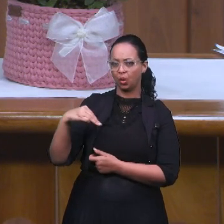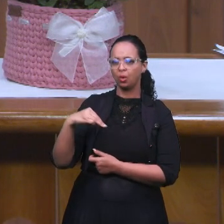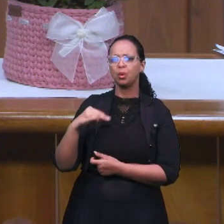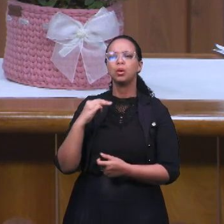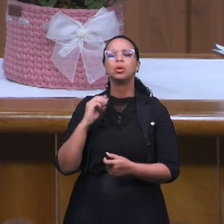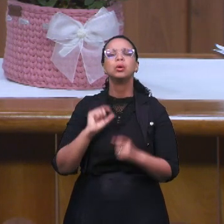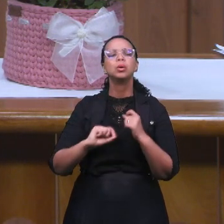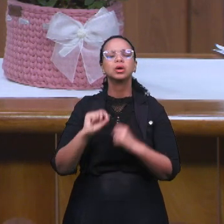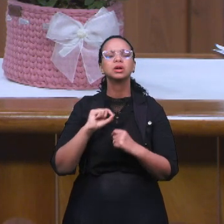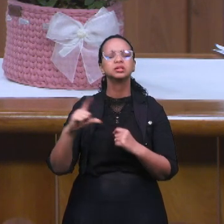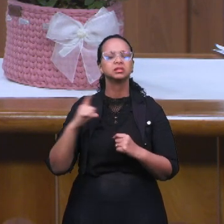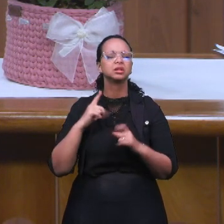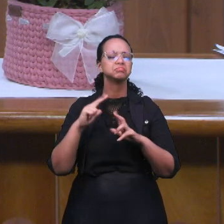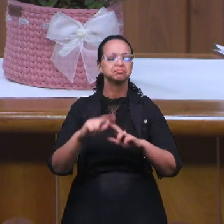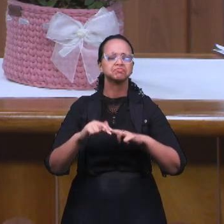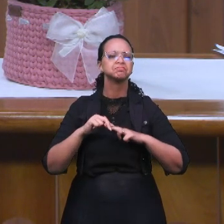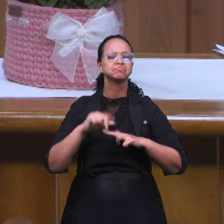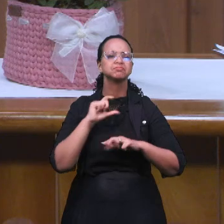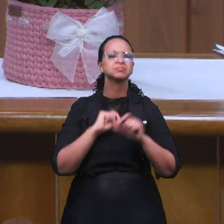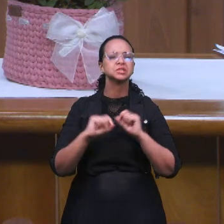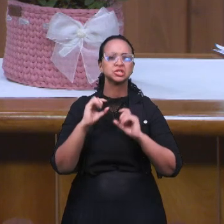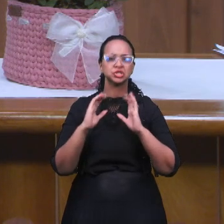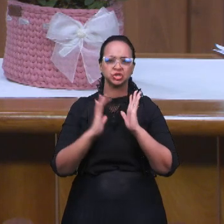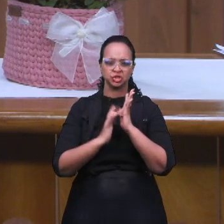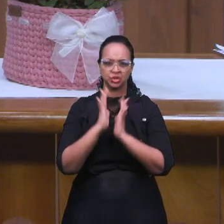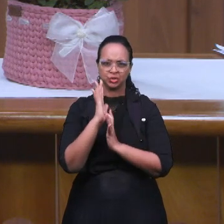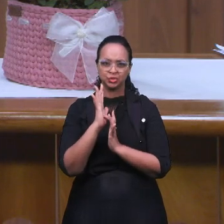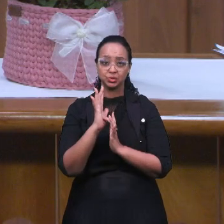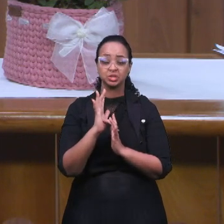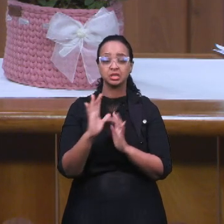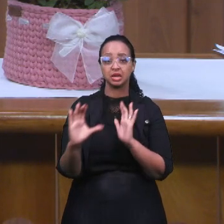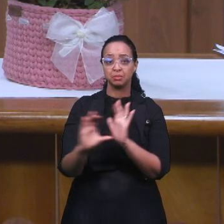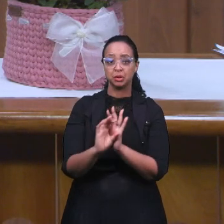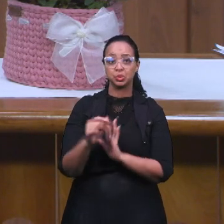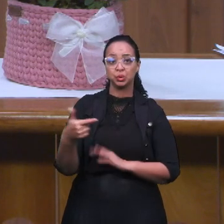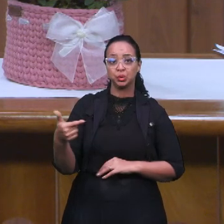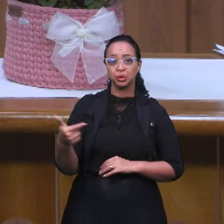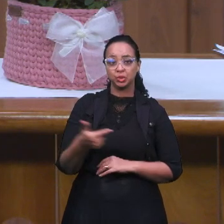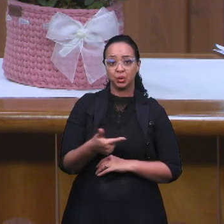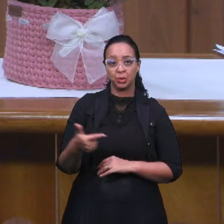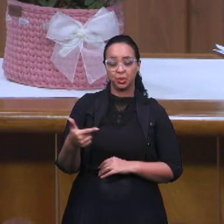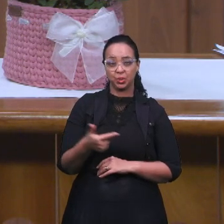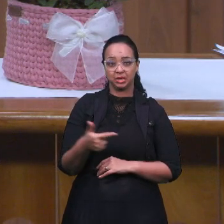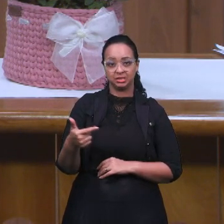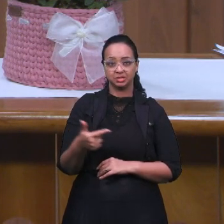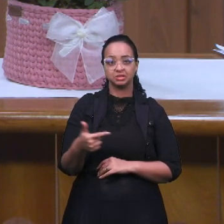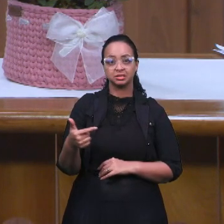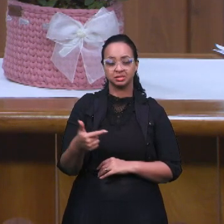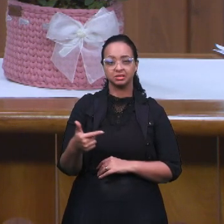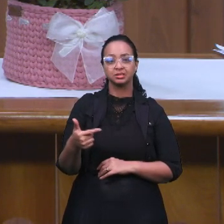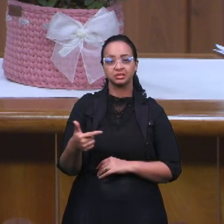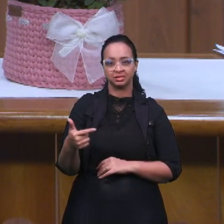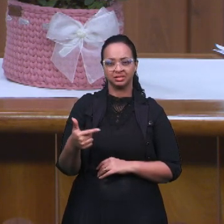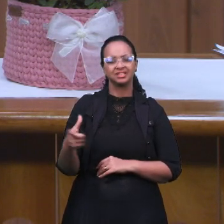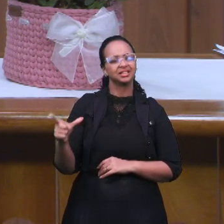de Jesus. Já no segundo capítulo, nós vamos ver agora